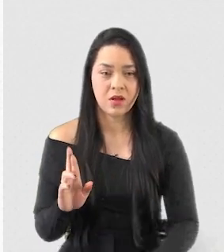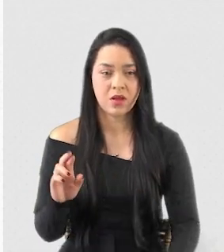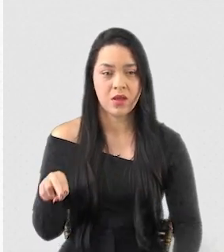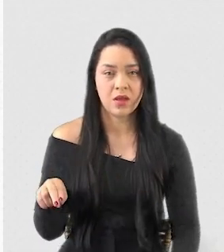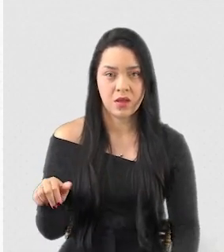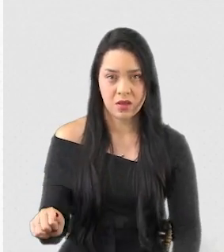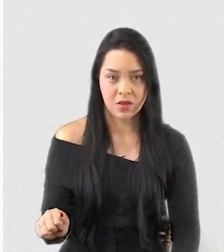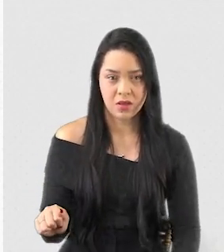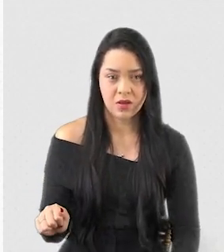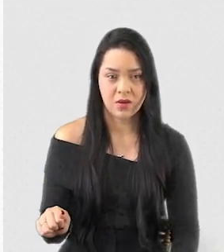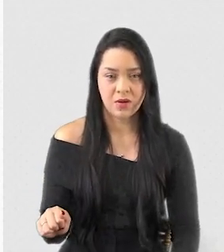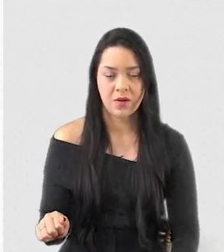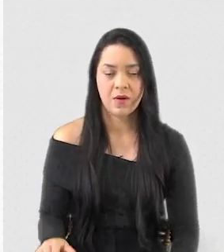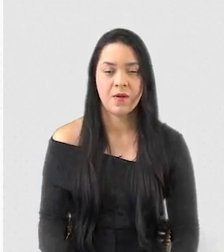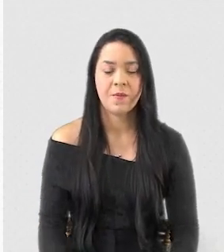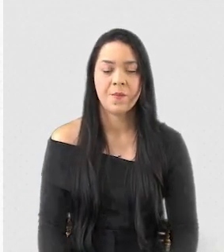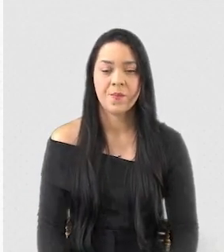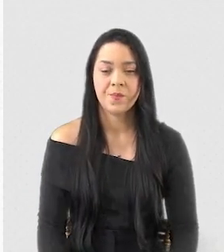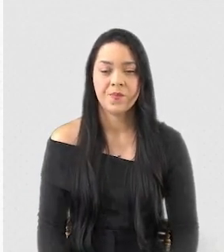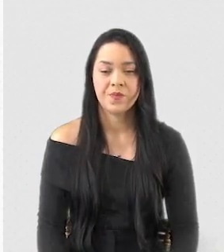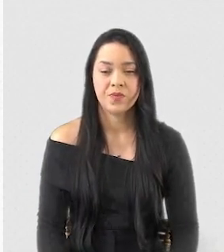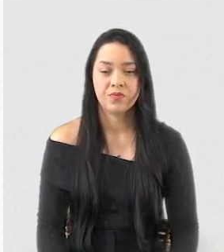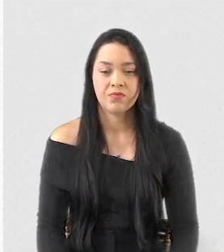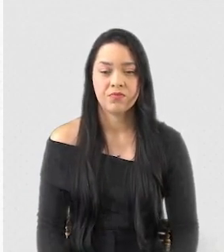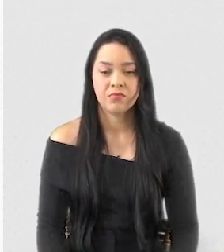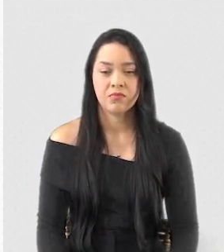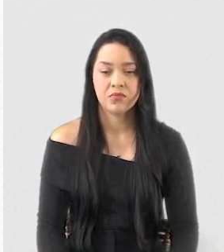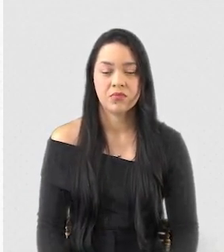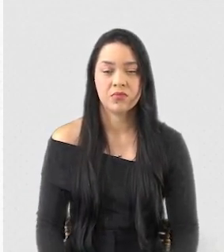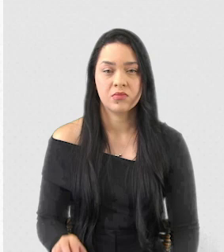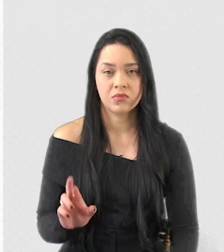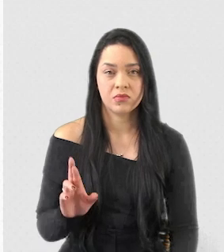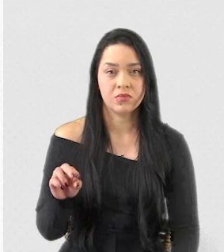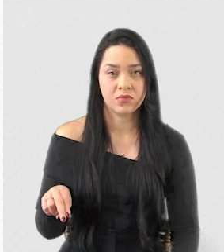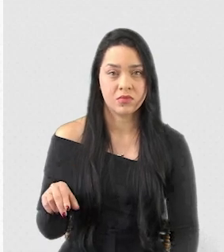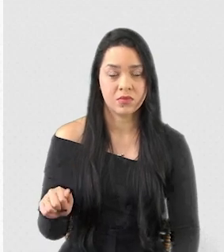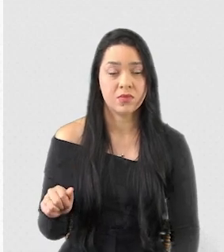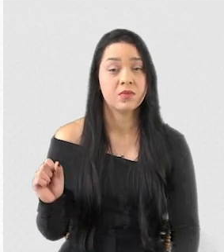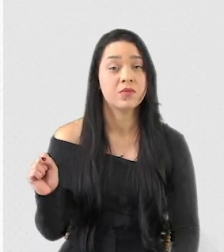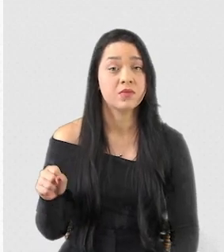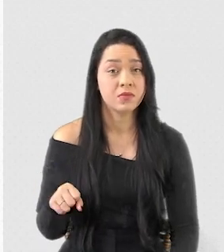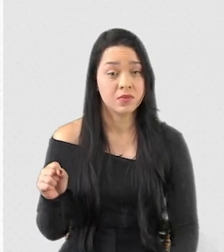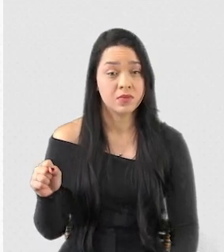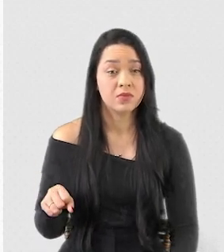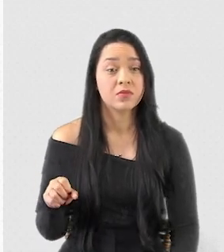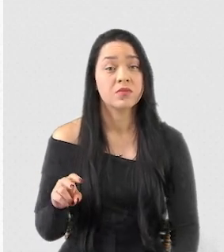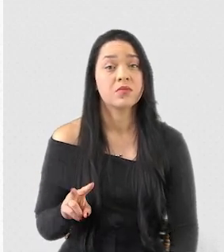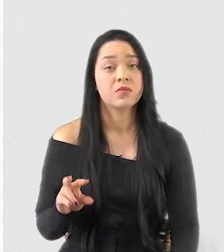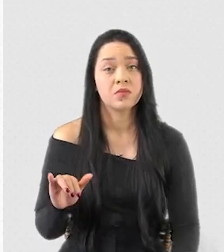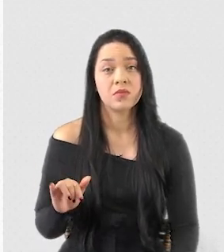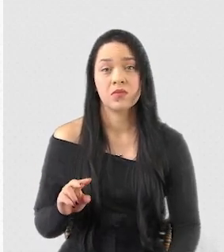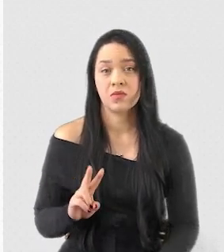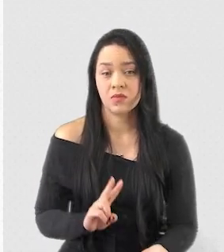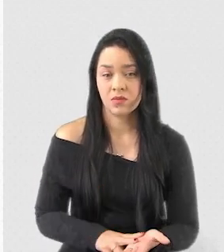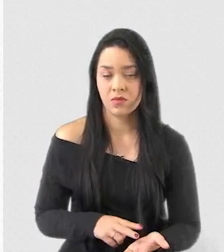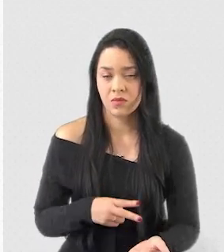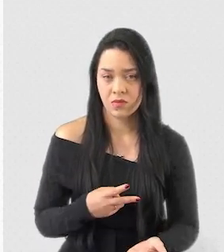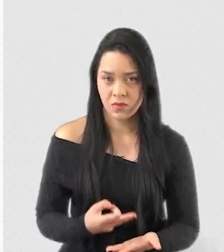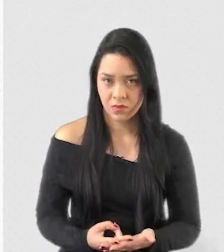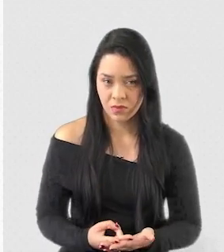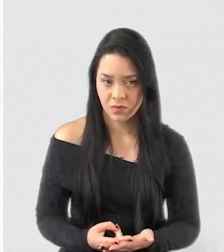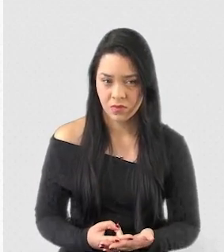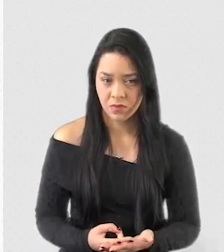RNA mensageiro, tá, pessoal? E aí, esse RNA mensageiro, sim, ele vai ser traduzido em